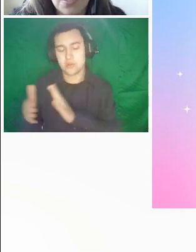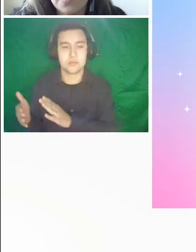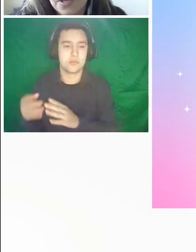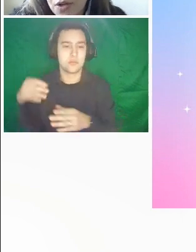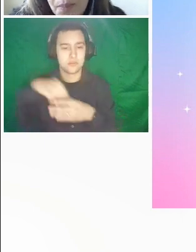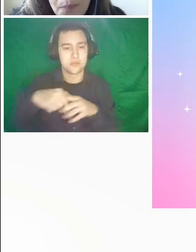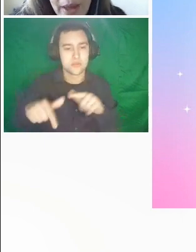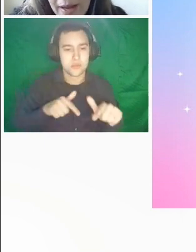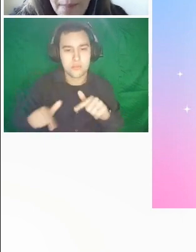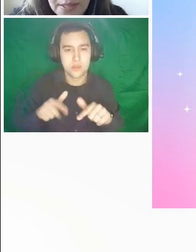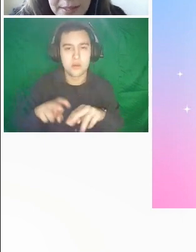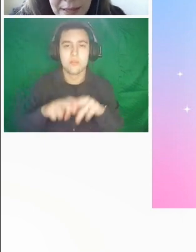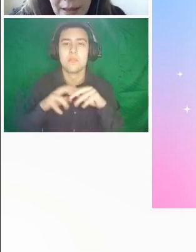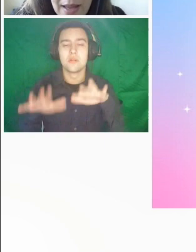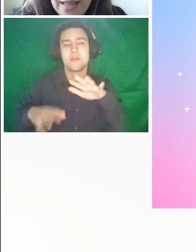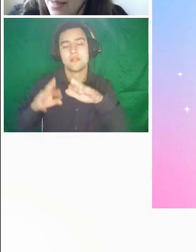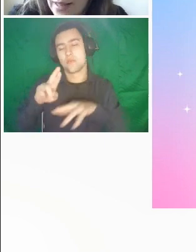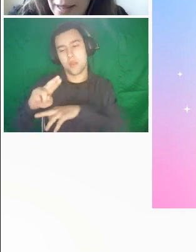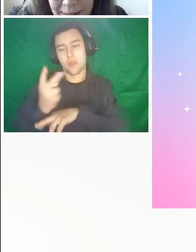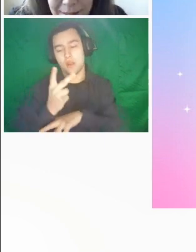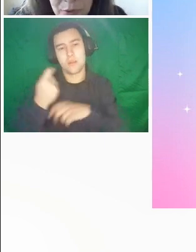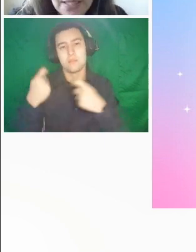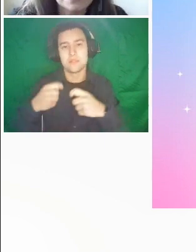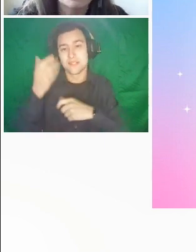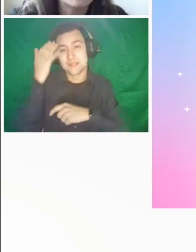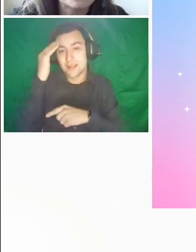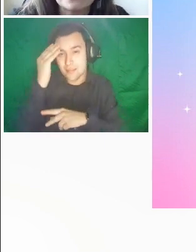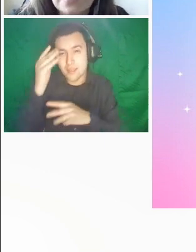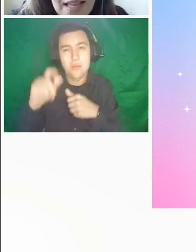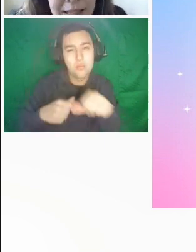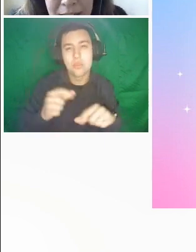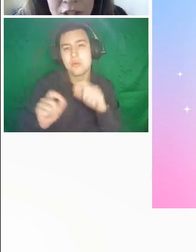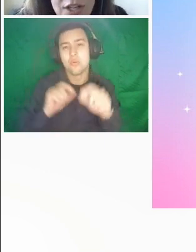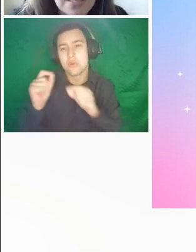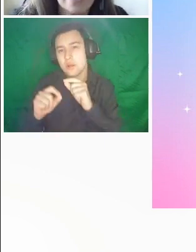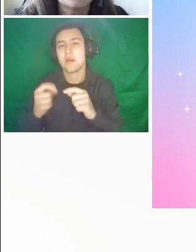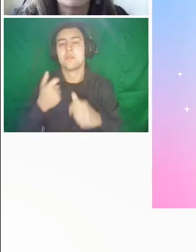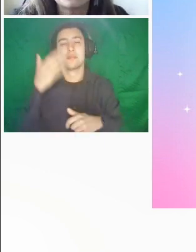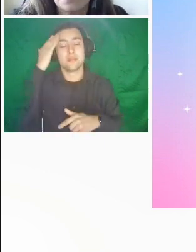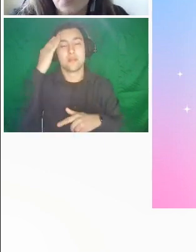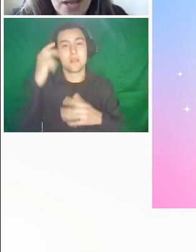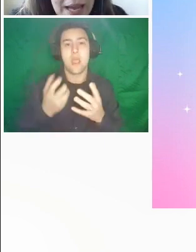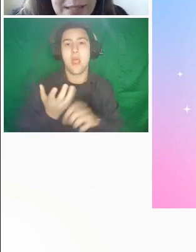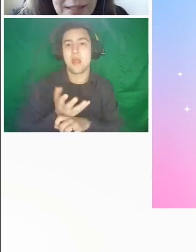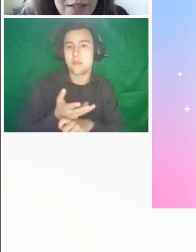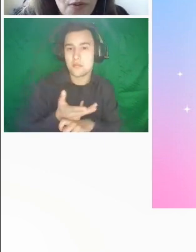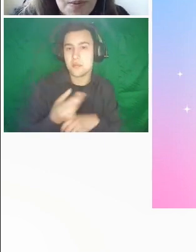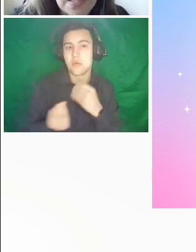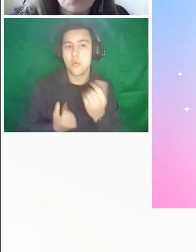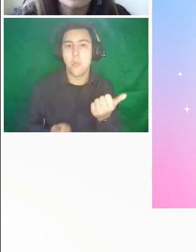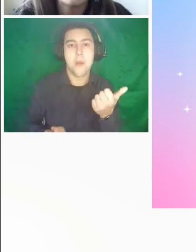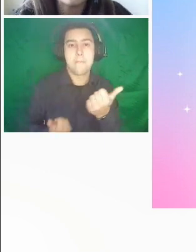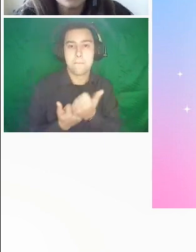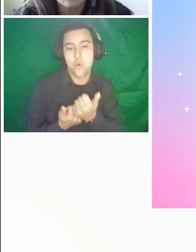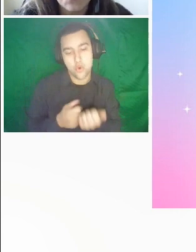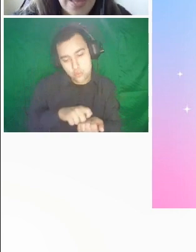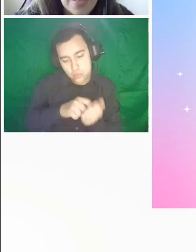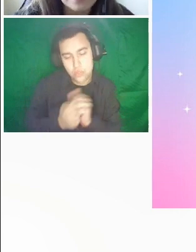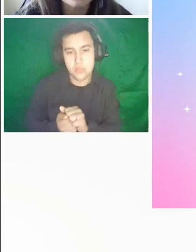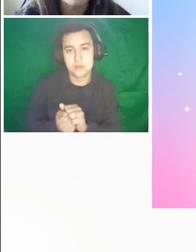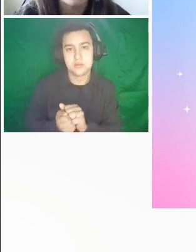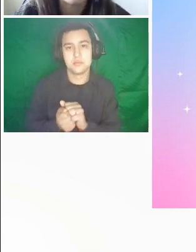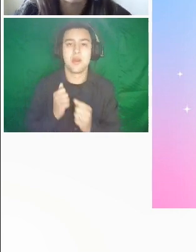trabalho por isso que o o RH precisa entender essa mudança e precisa entender de agilidade precisa apoiar nessa transformação e